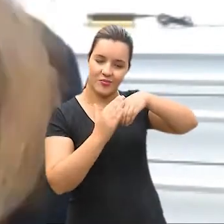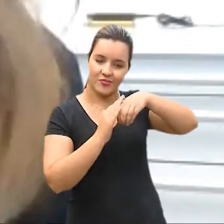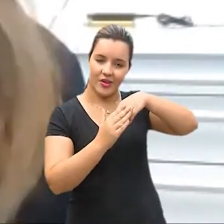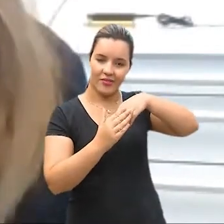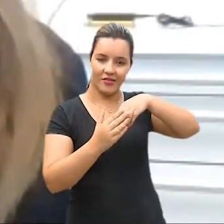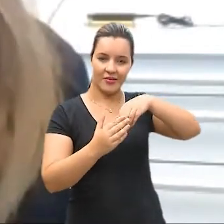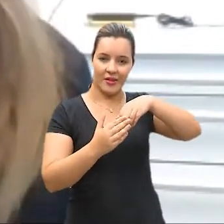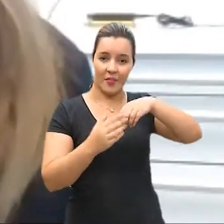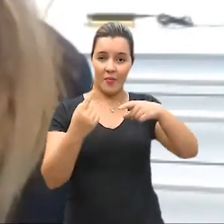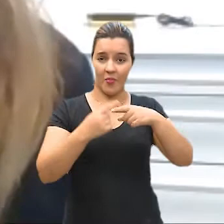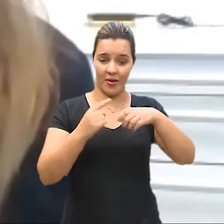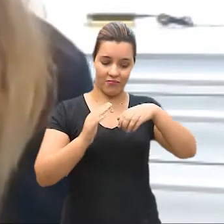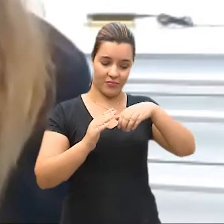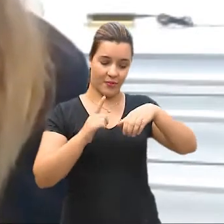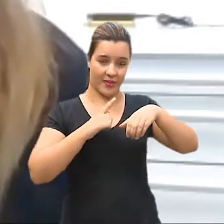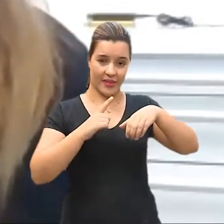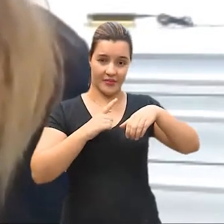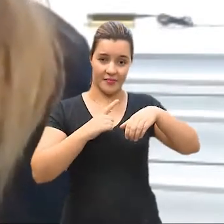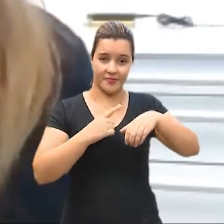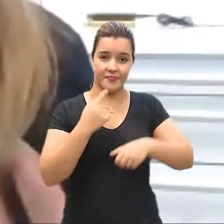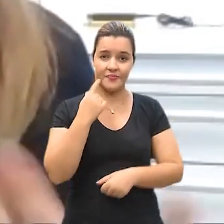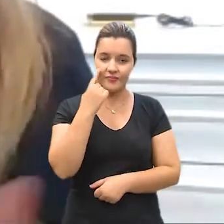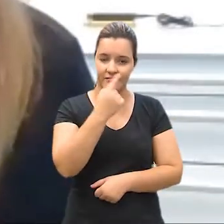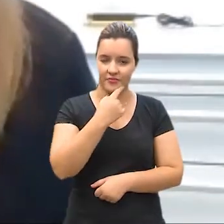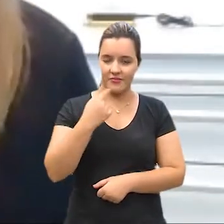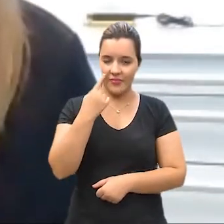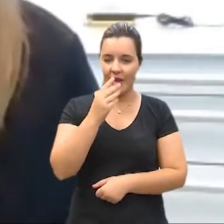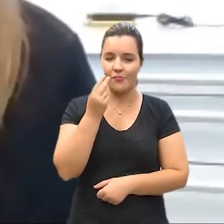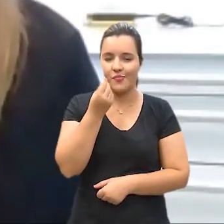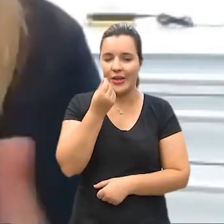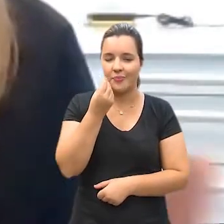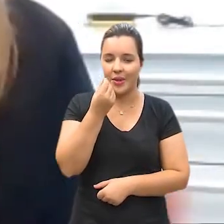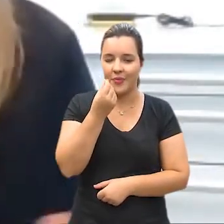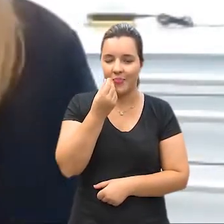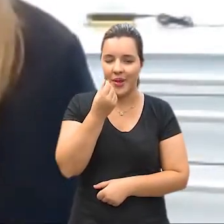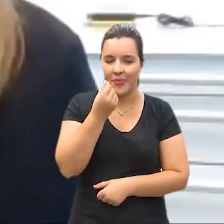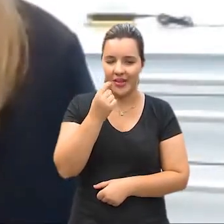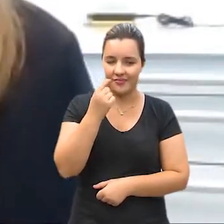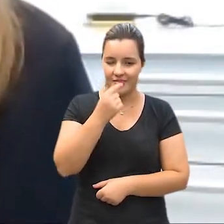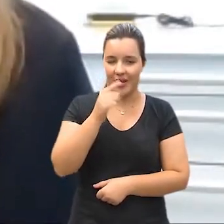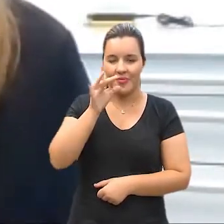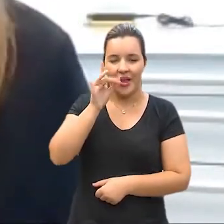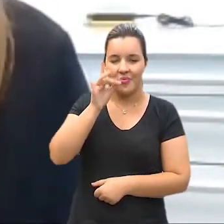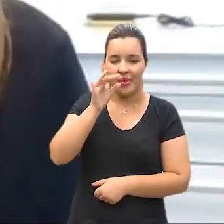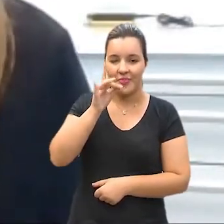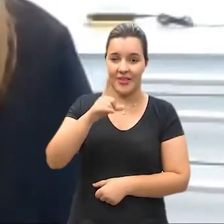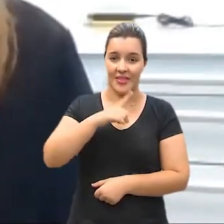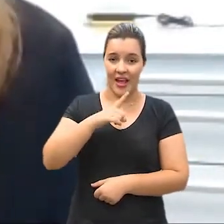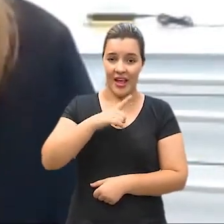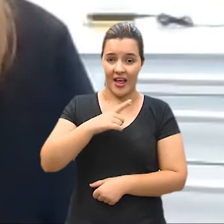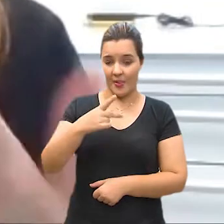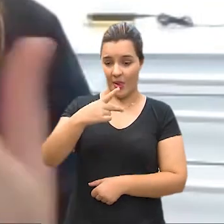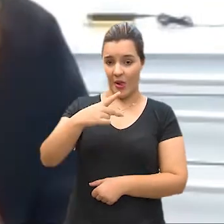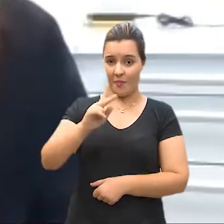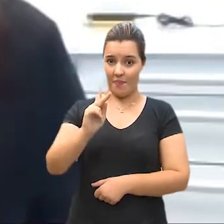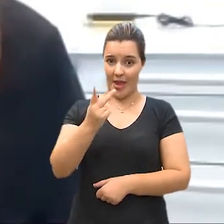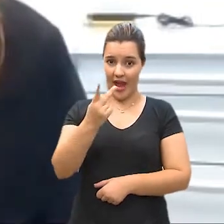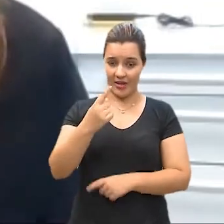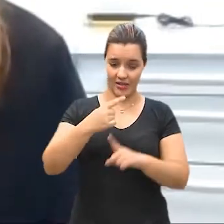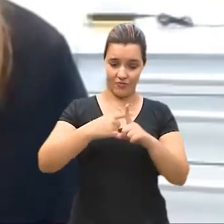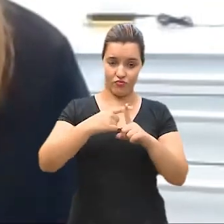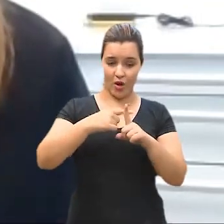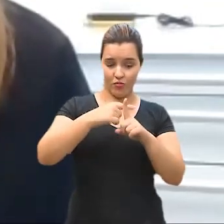do pH, né? A saliva, basicamente, tem um pH neutro. E toda vez que a gente